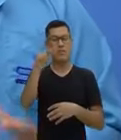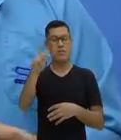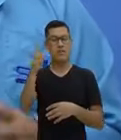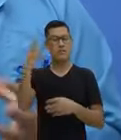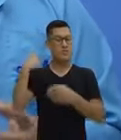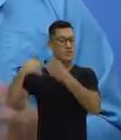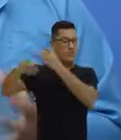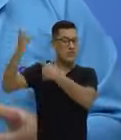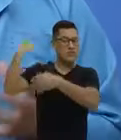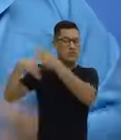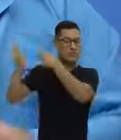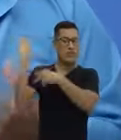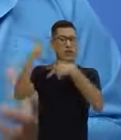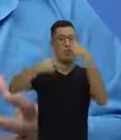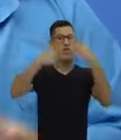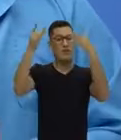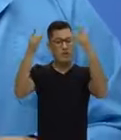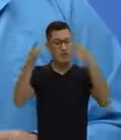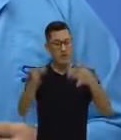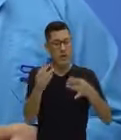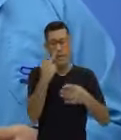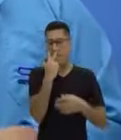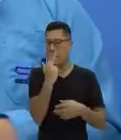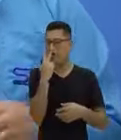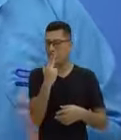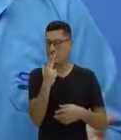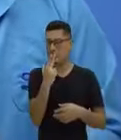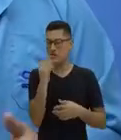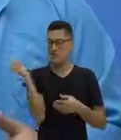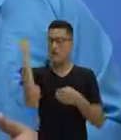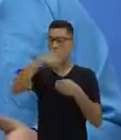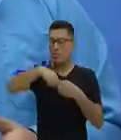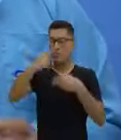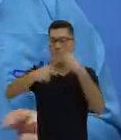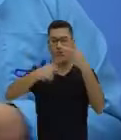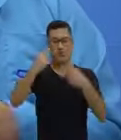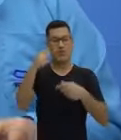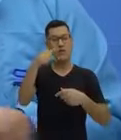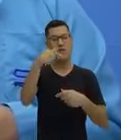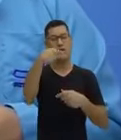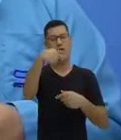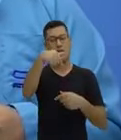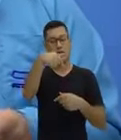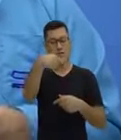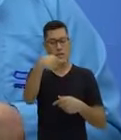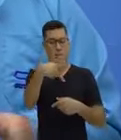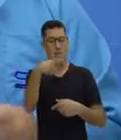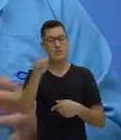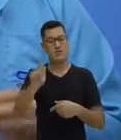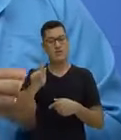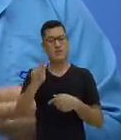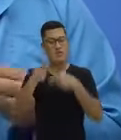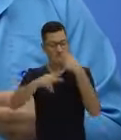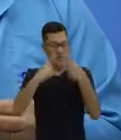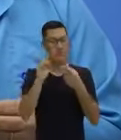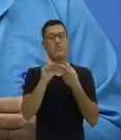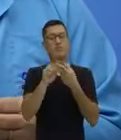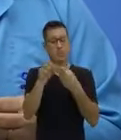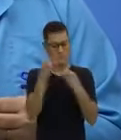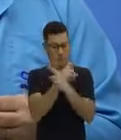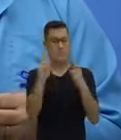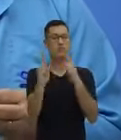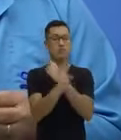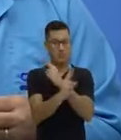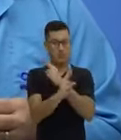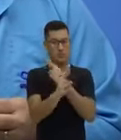que elas tinham uma ideia muito parecida. Volto a falar, a PG ela também está relacionada com a potência, com essa parte